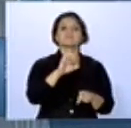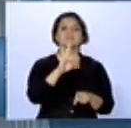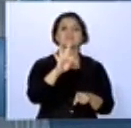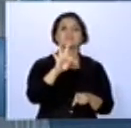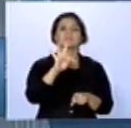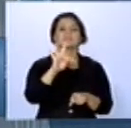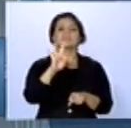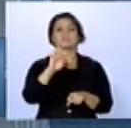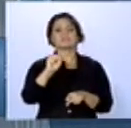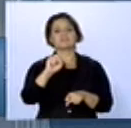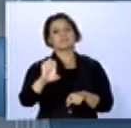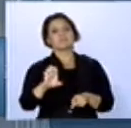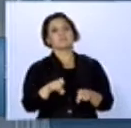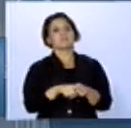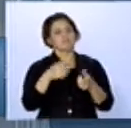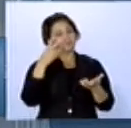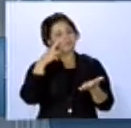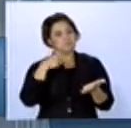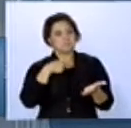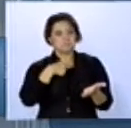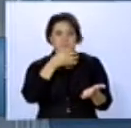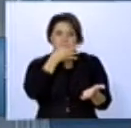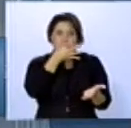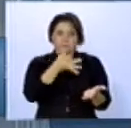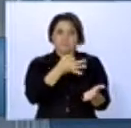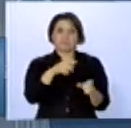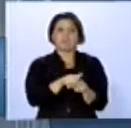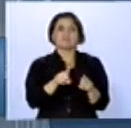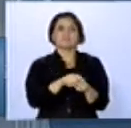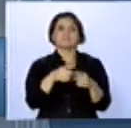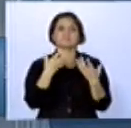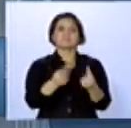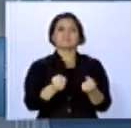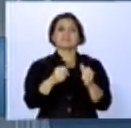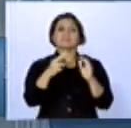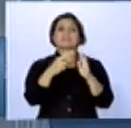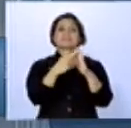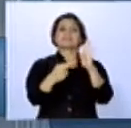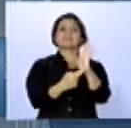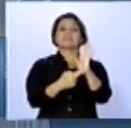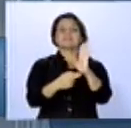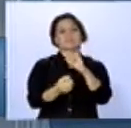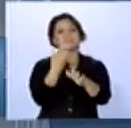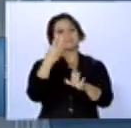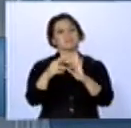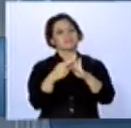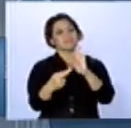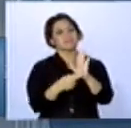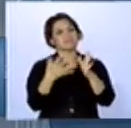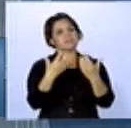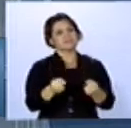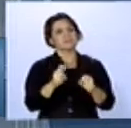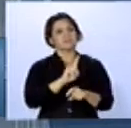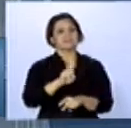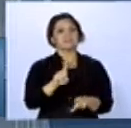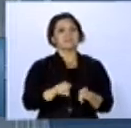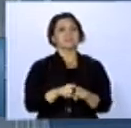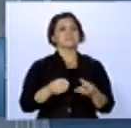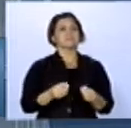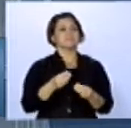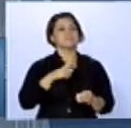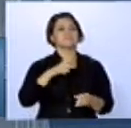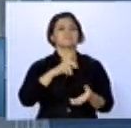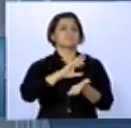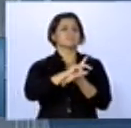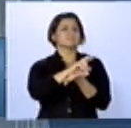passam por exemplo ao meu ver Teoricamente como agências reguladoras do processo eleitoral isso a gente tem